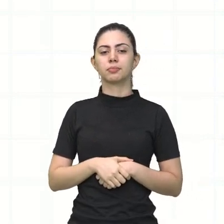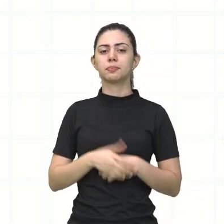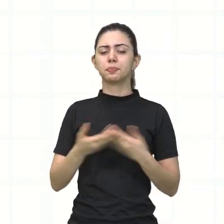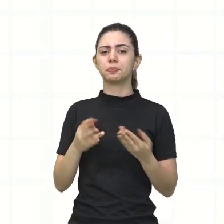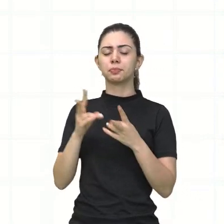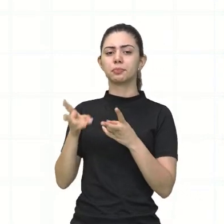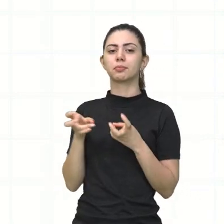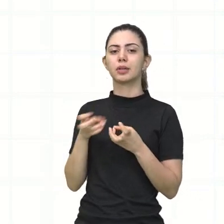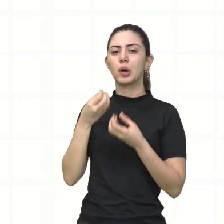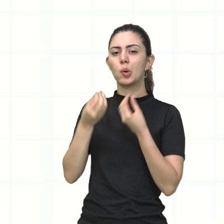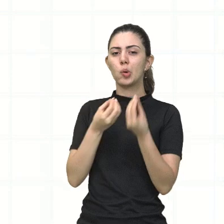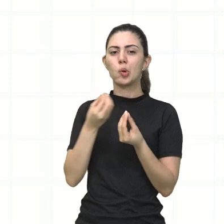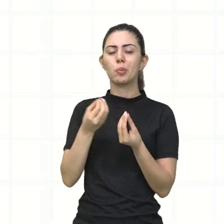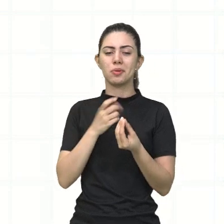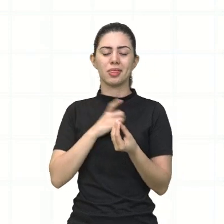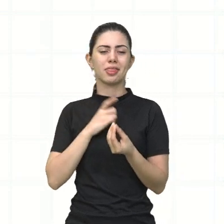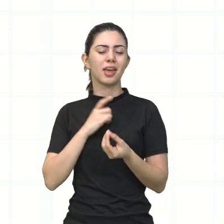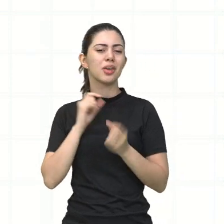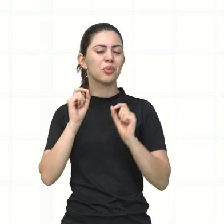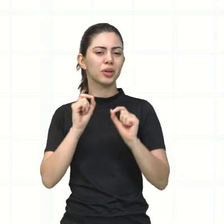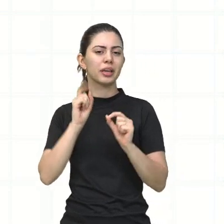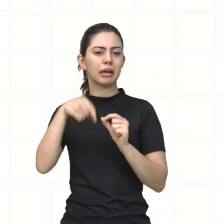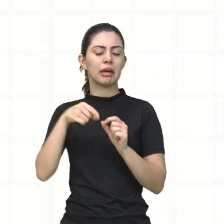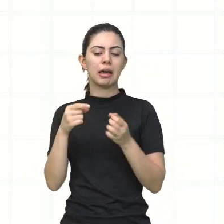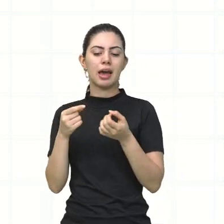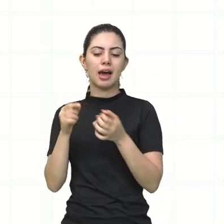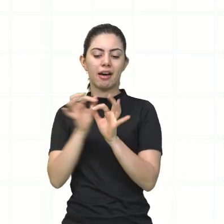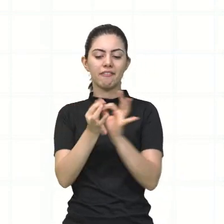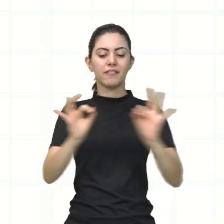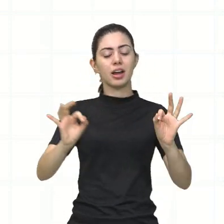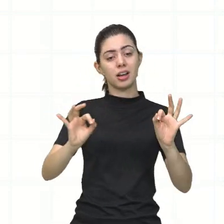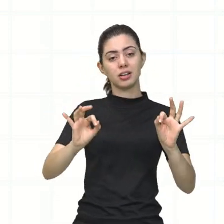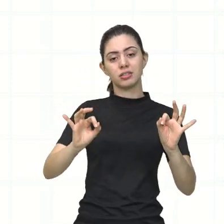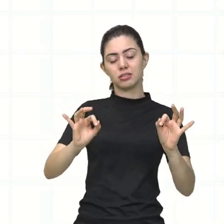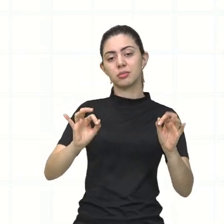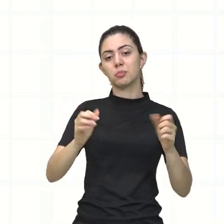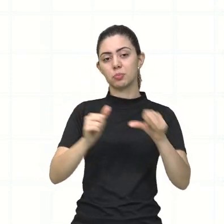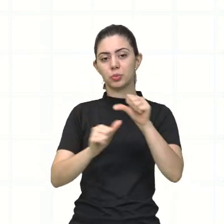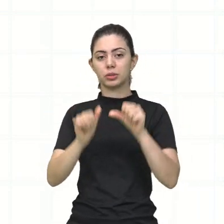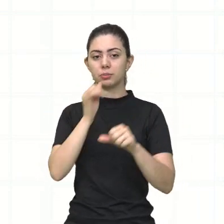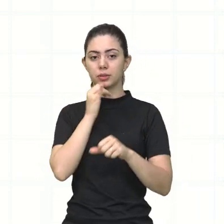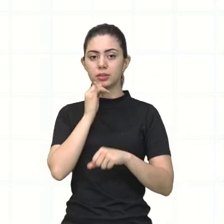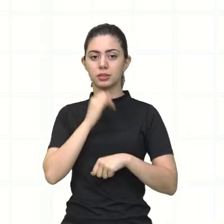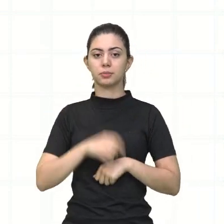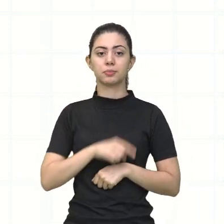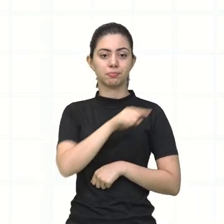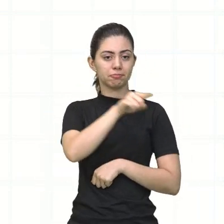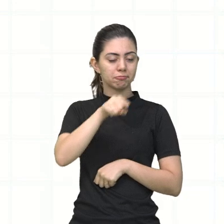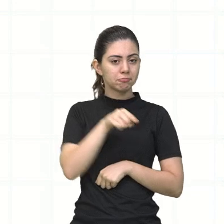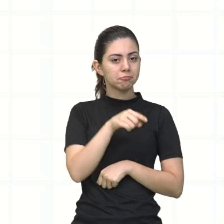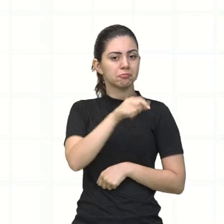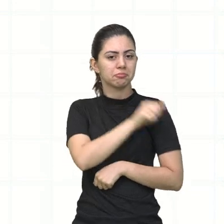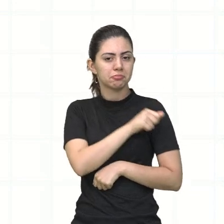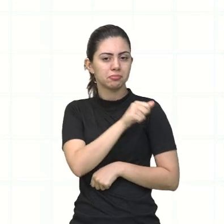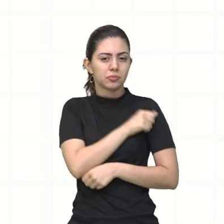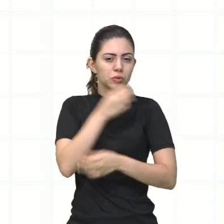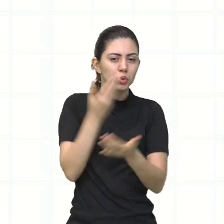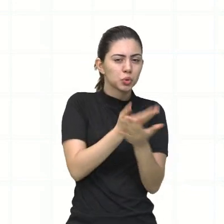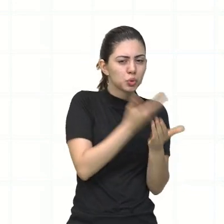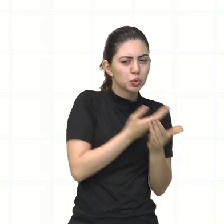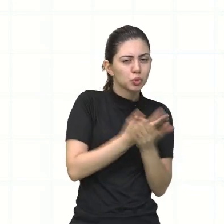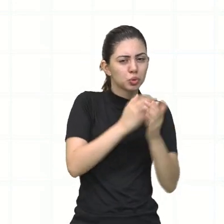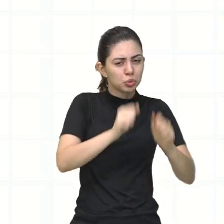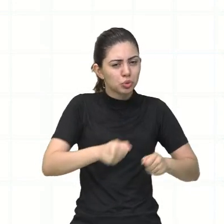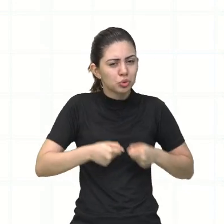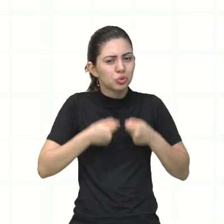Percebam como vai mudar completamente o sentido. Os alunos que estudam com dedicação obtêm bons